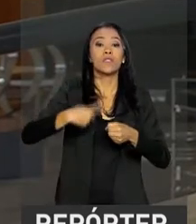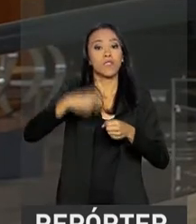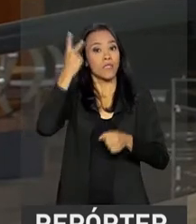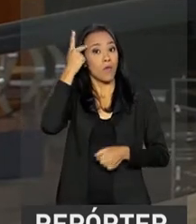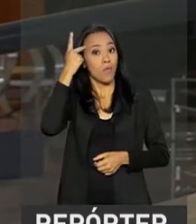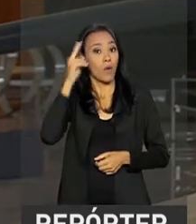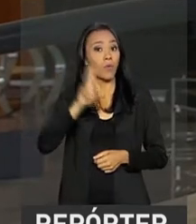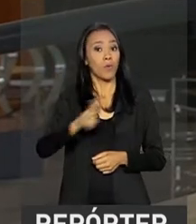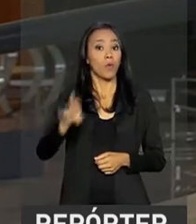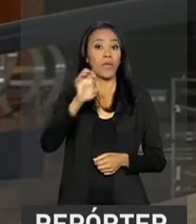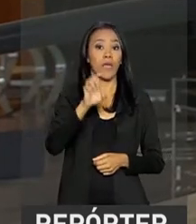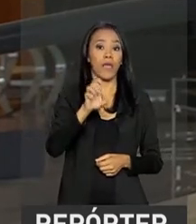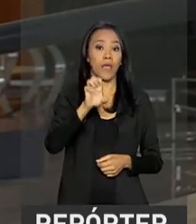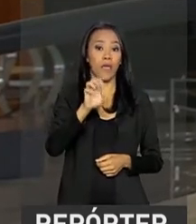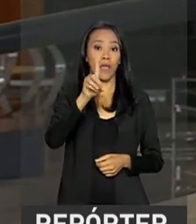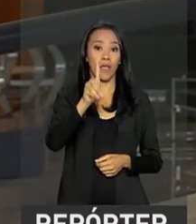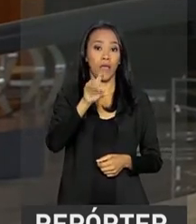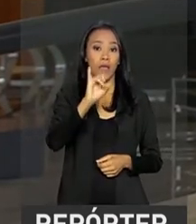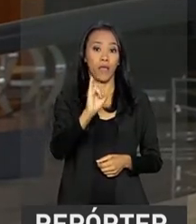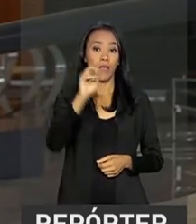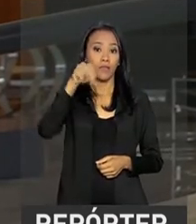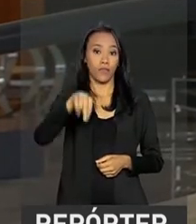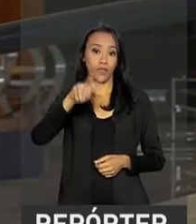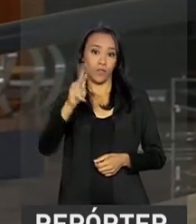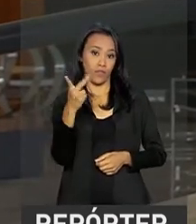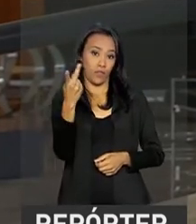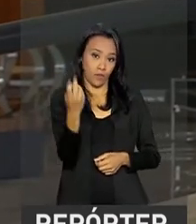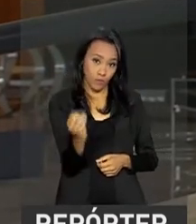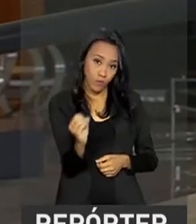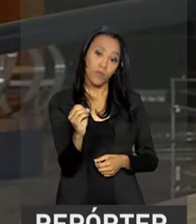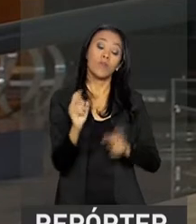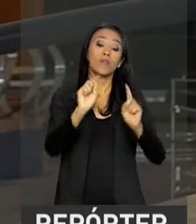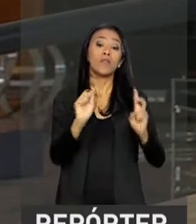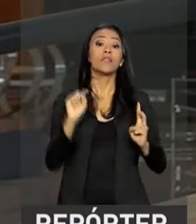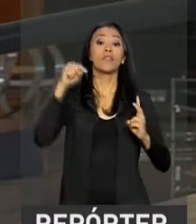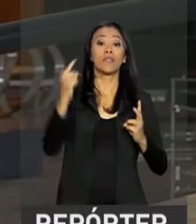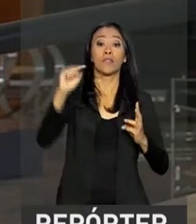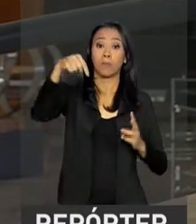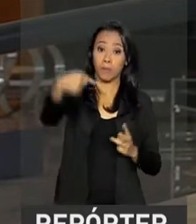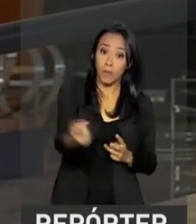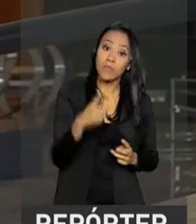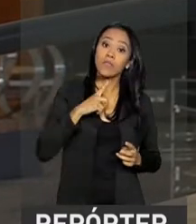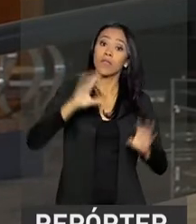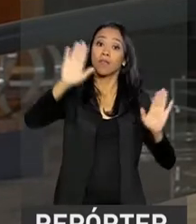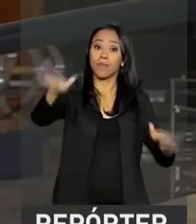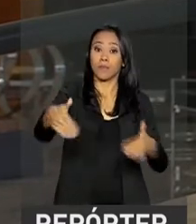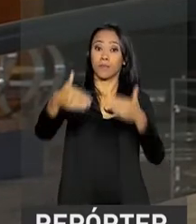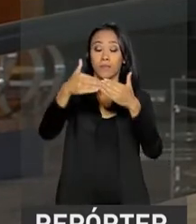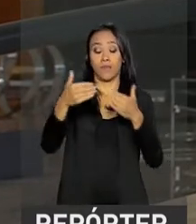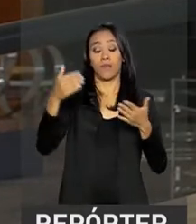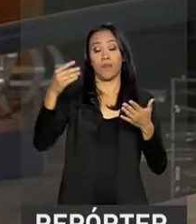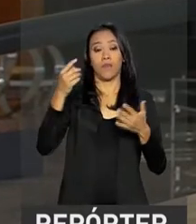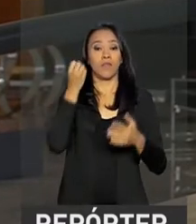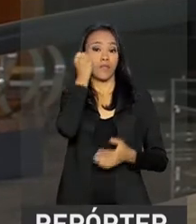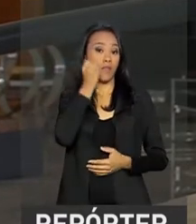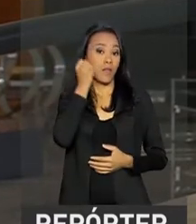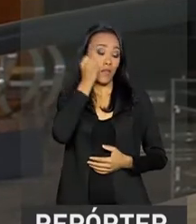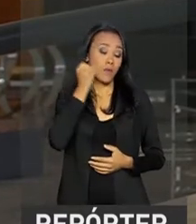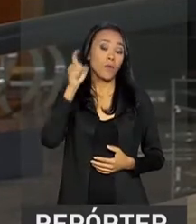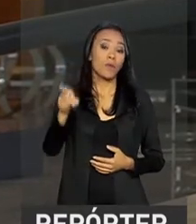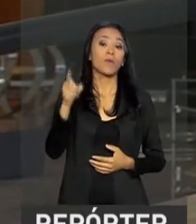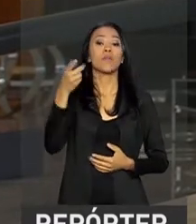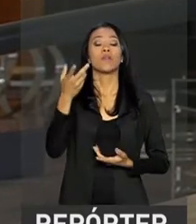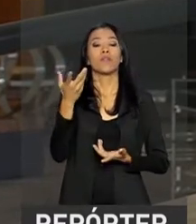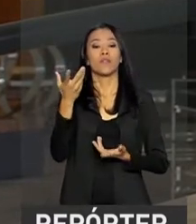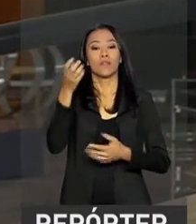e finalmente às três horas da tarde o presidente recebe a senadora rose de freitas do pmdb do espírito santo